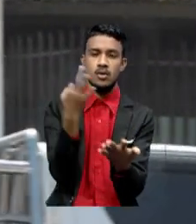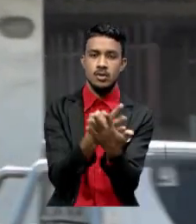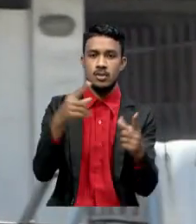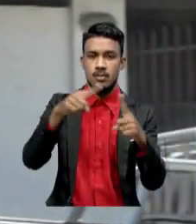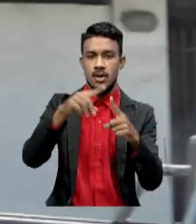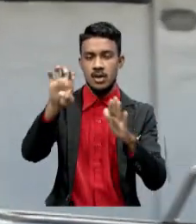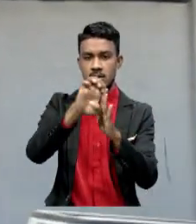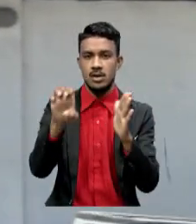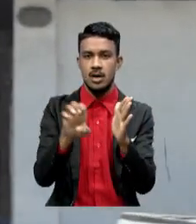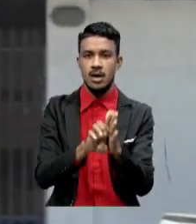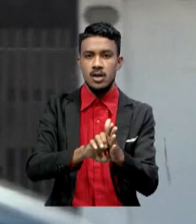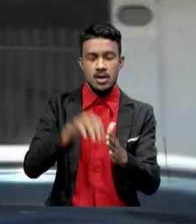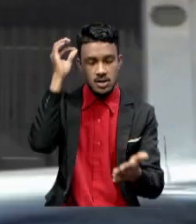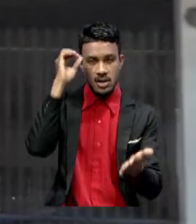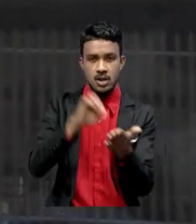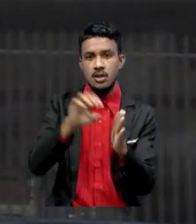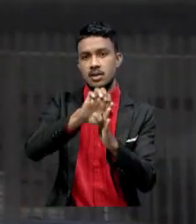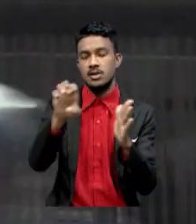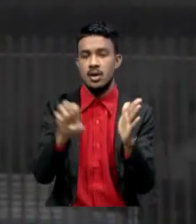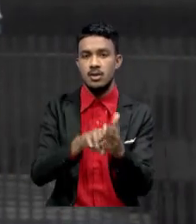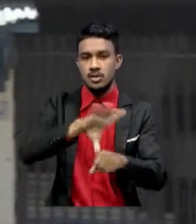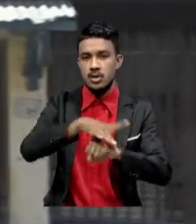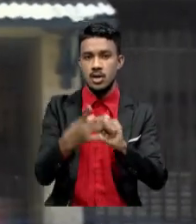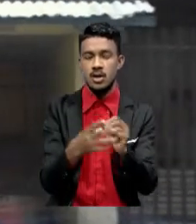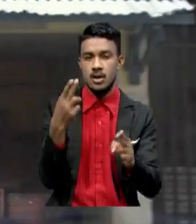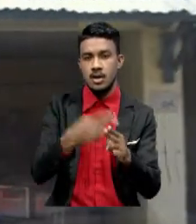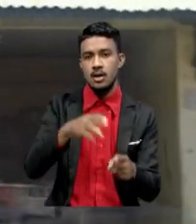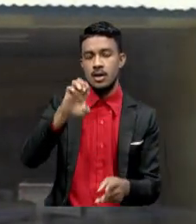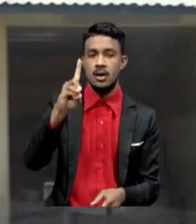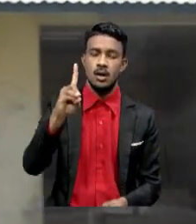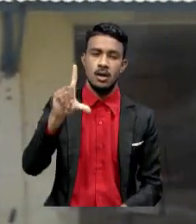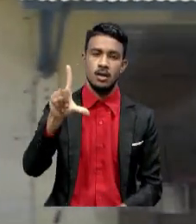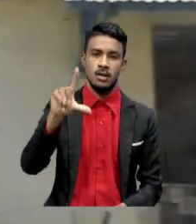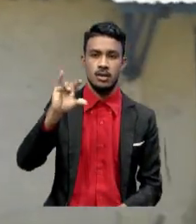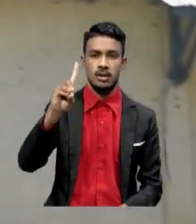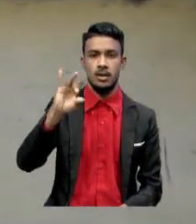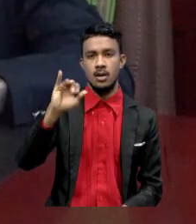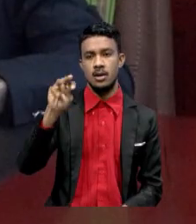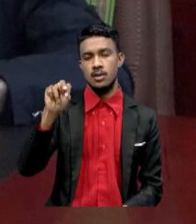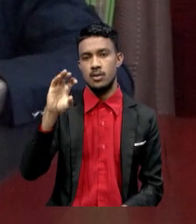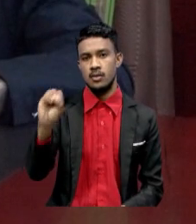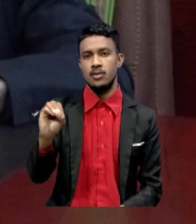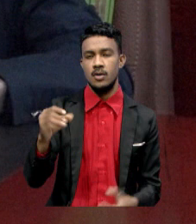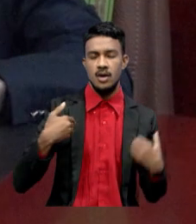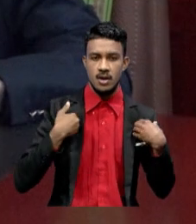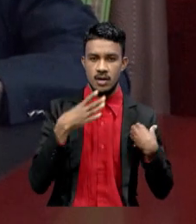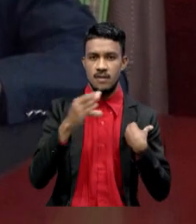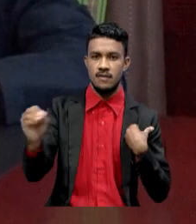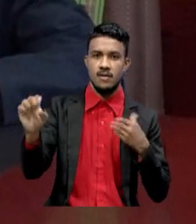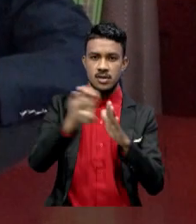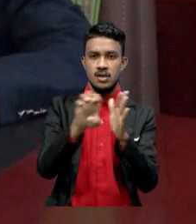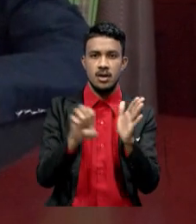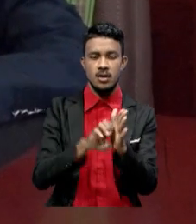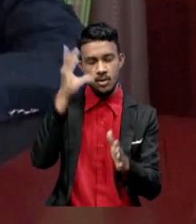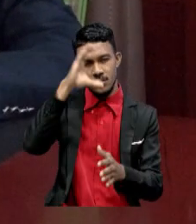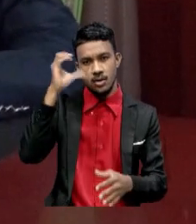Sekretario Estado Terras no Propriedades Eldino dos Santos Hateten, durante Terras no Propriedades existe, Estado consegue identifica